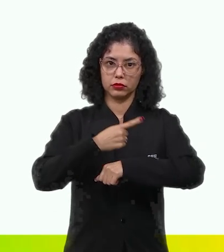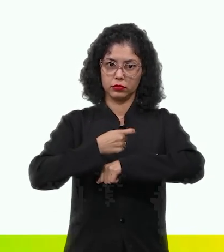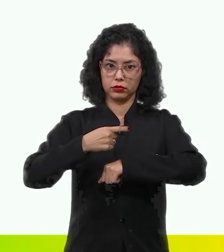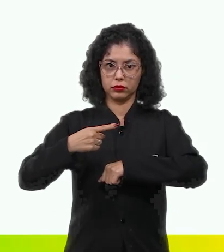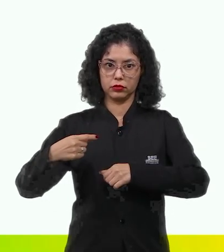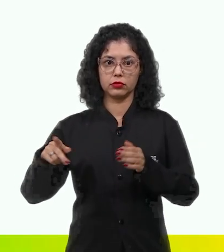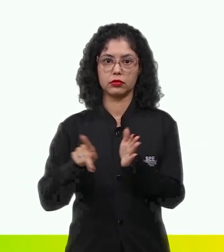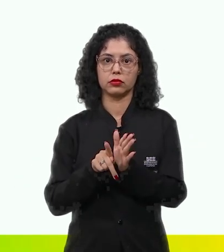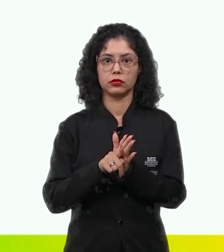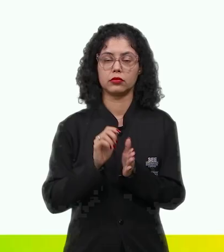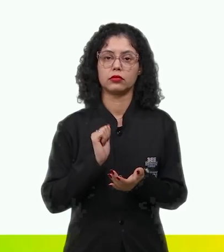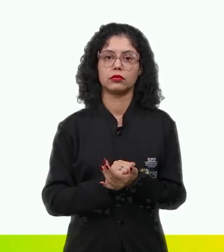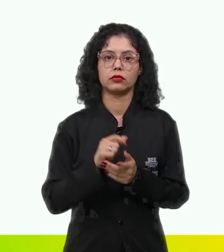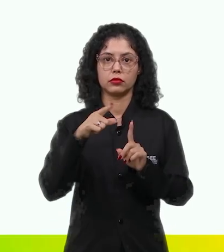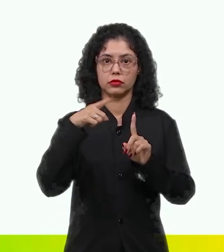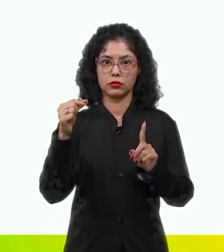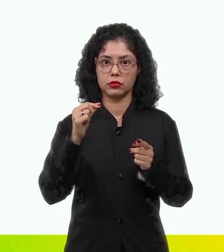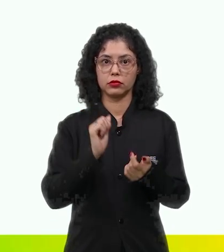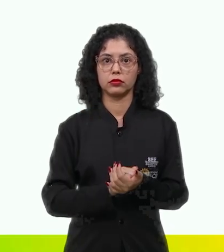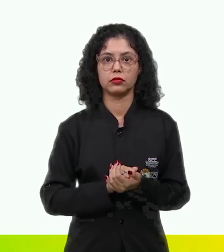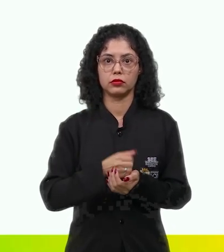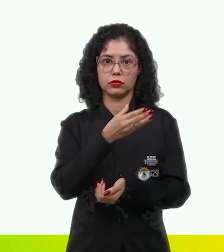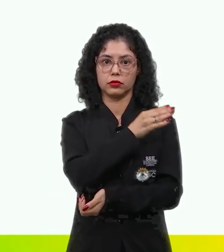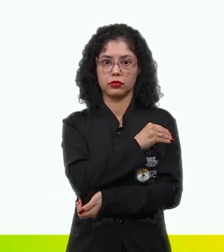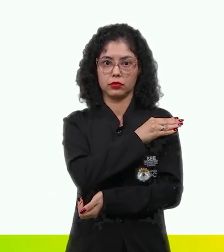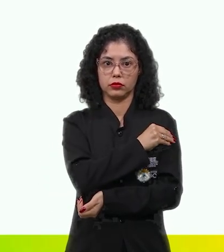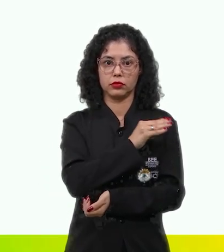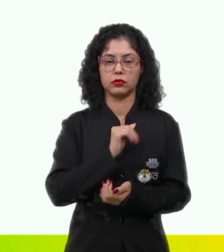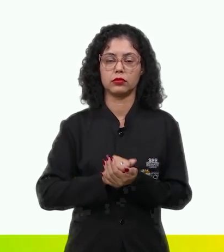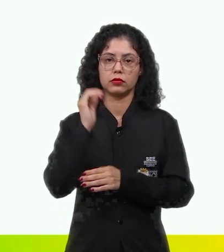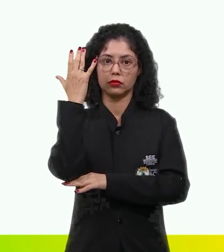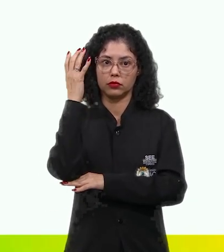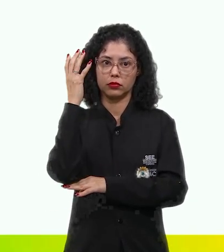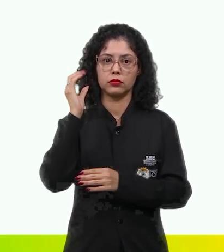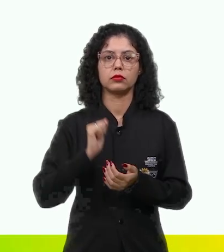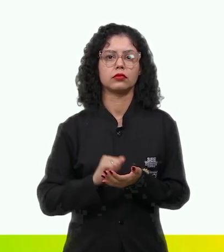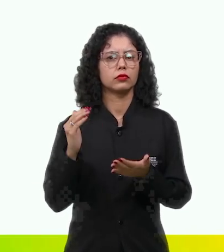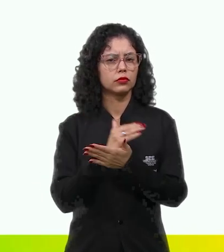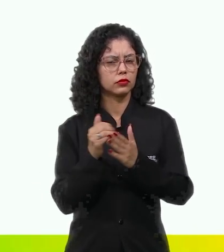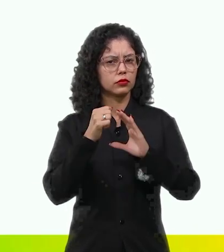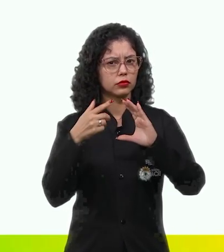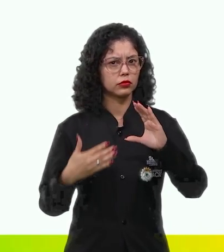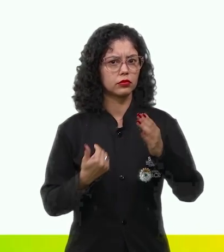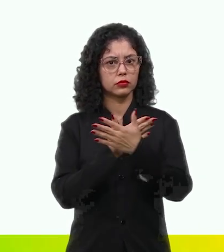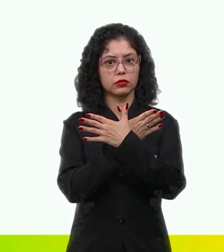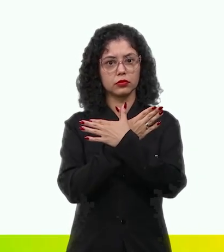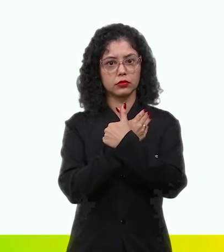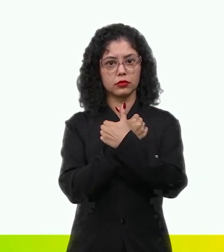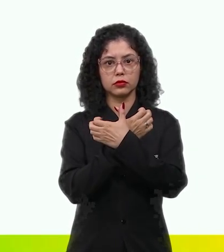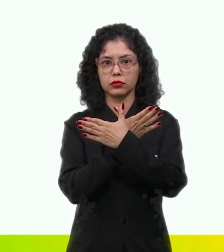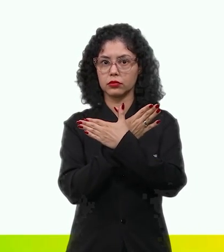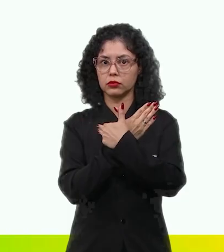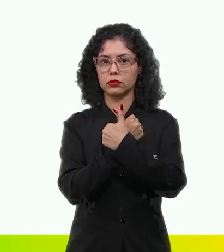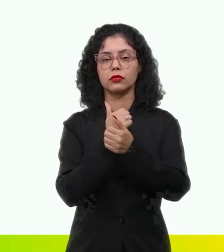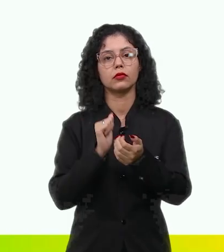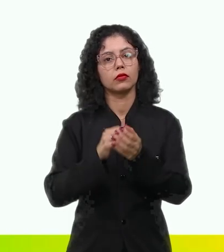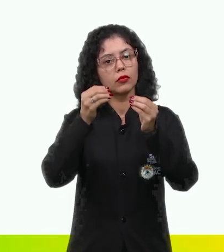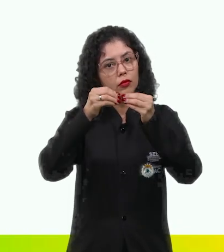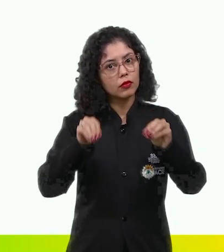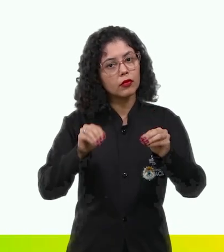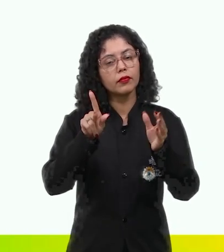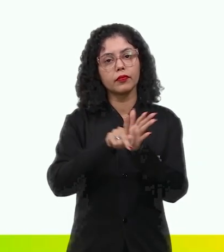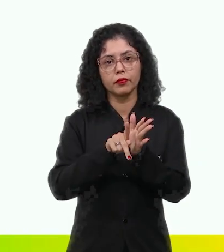se alimenta de folhas de algodoeiro. Algumas espécies de borboleta depositam seus ovos nessa